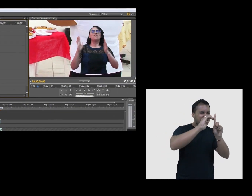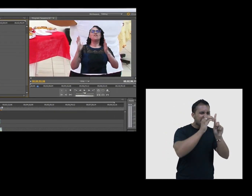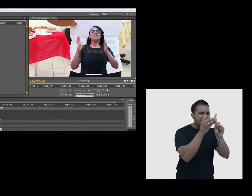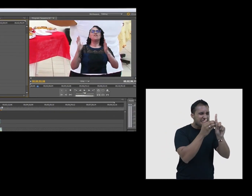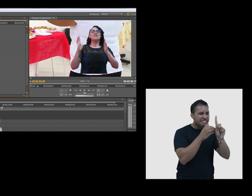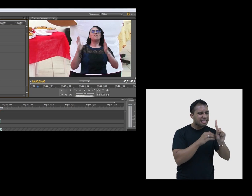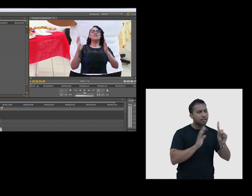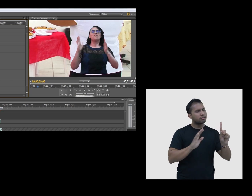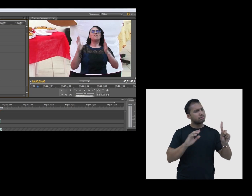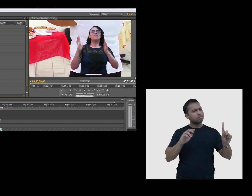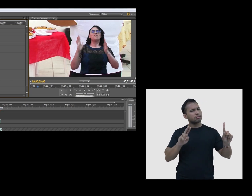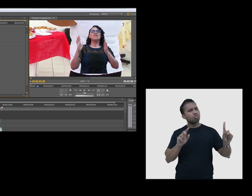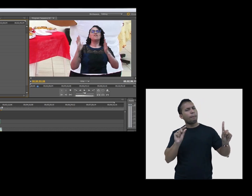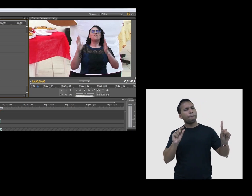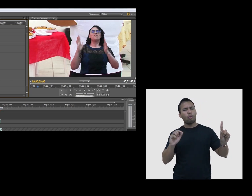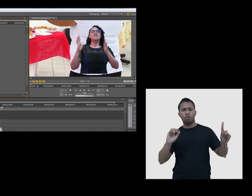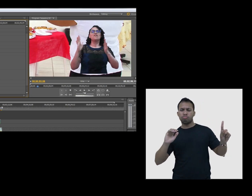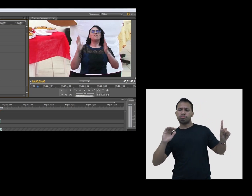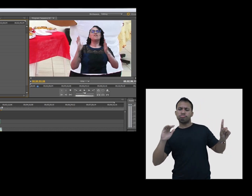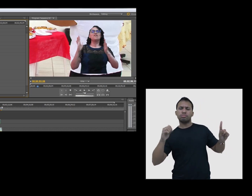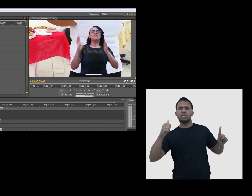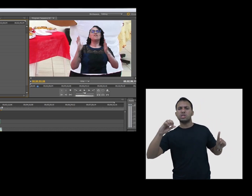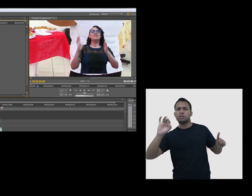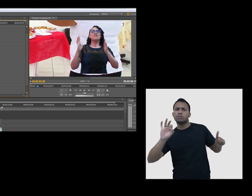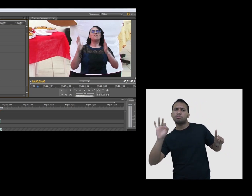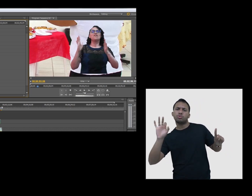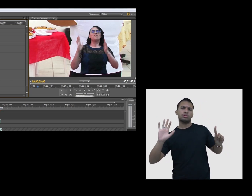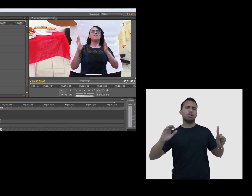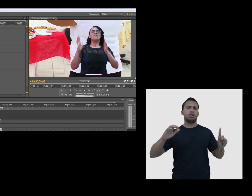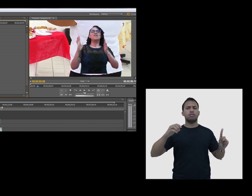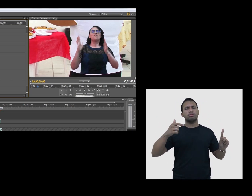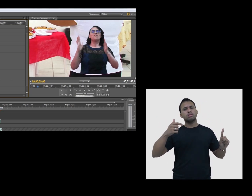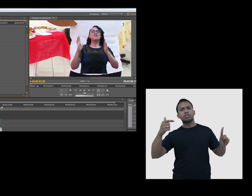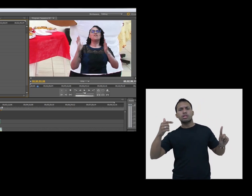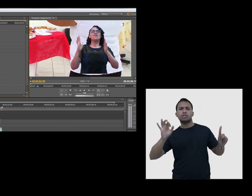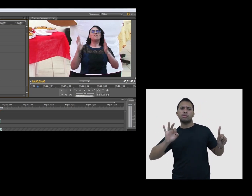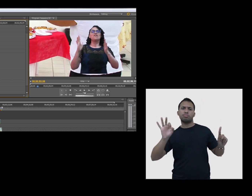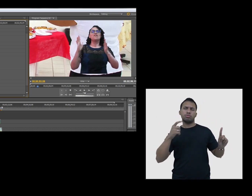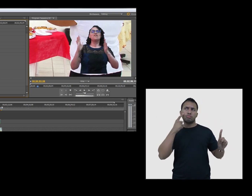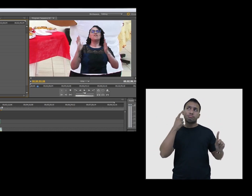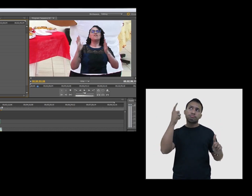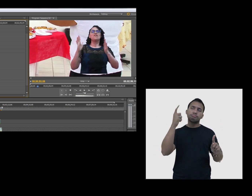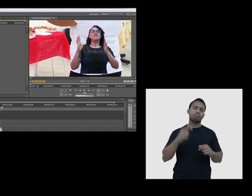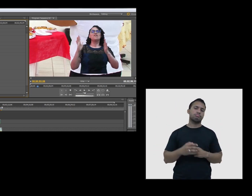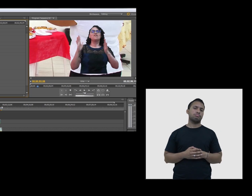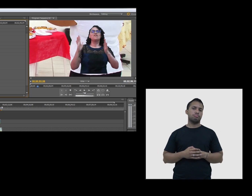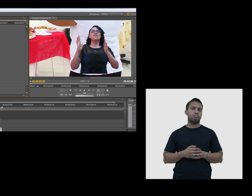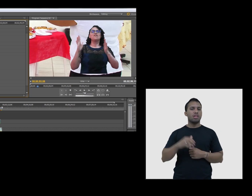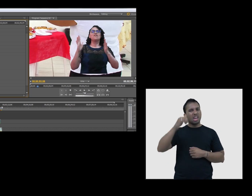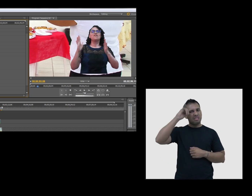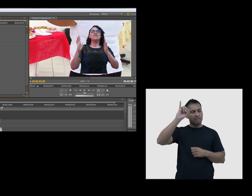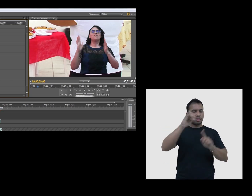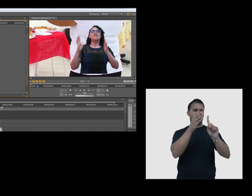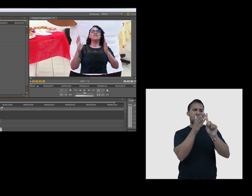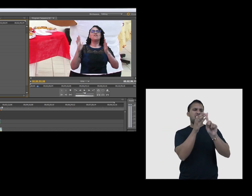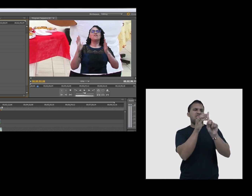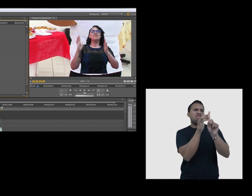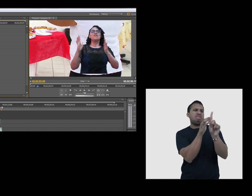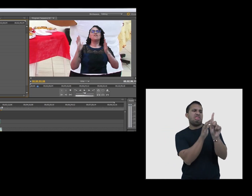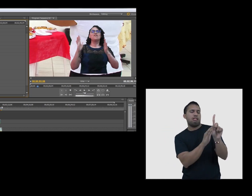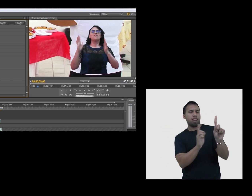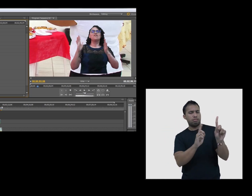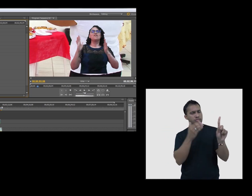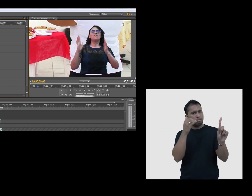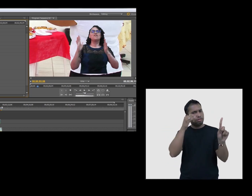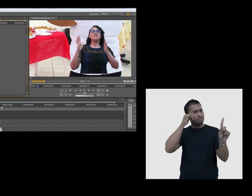16 para 17, eu acho que já está um pouco adequado. Para ele não cortar muito desse contorno do intérprete. Corta só um pouquinho para tirar o que não tinha ficado de verde